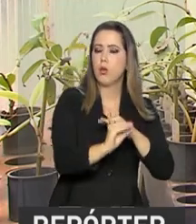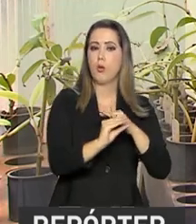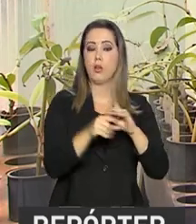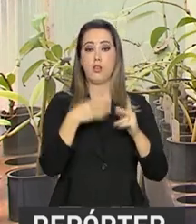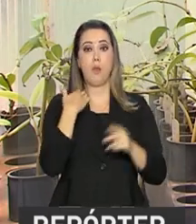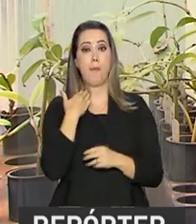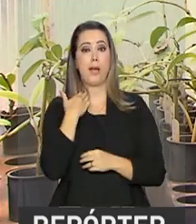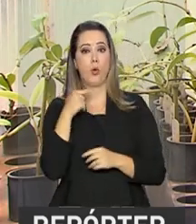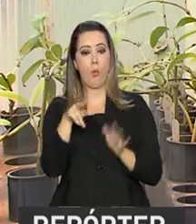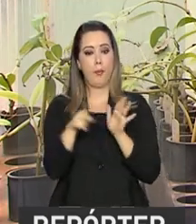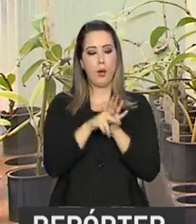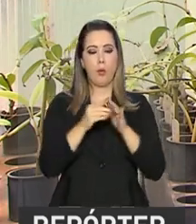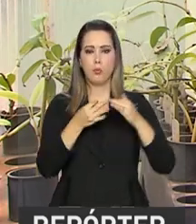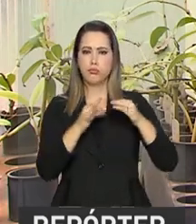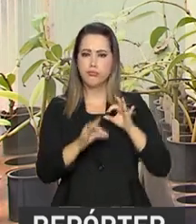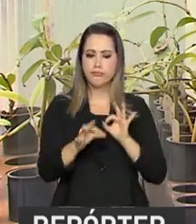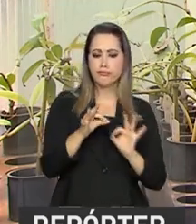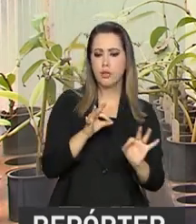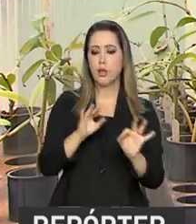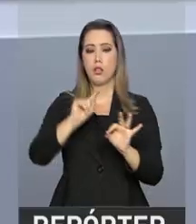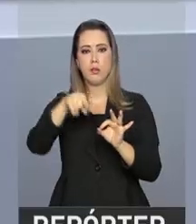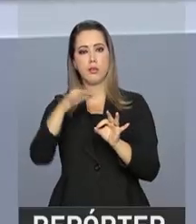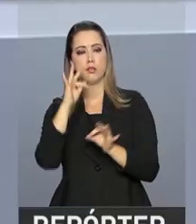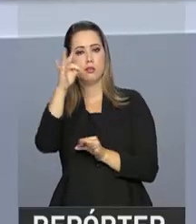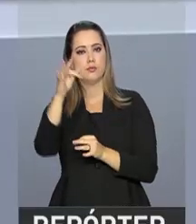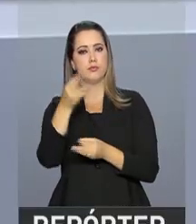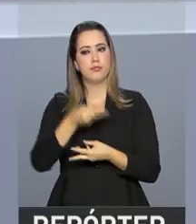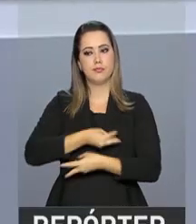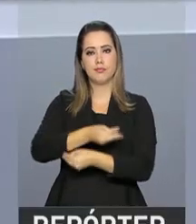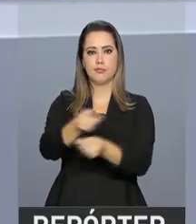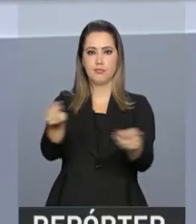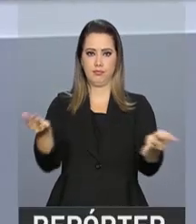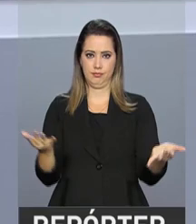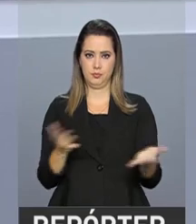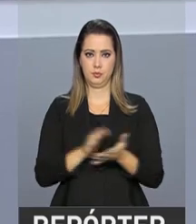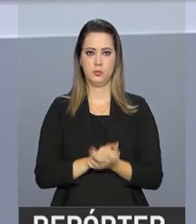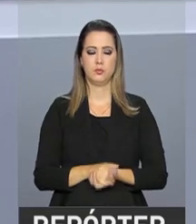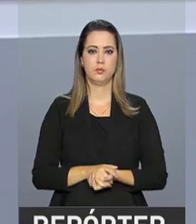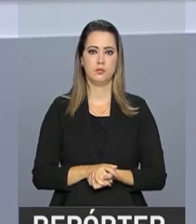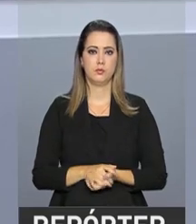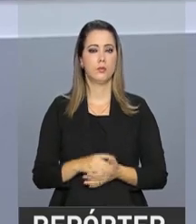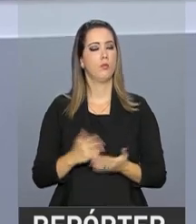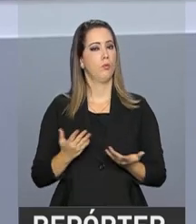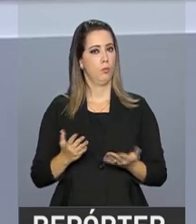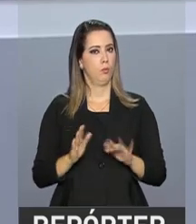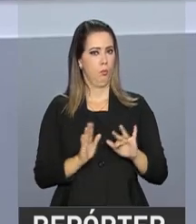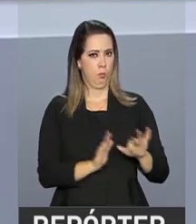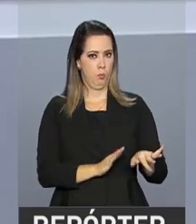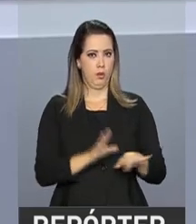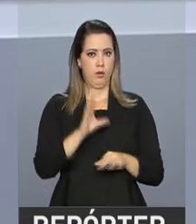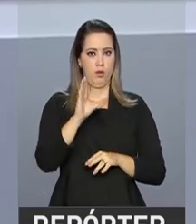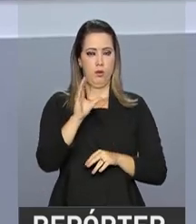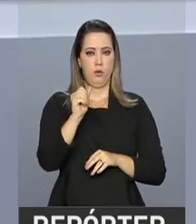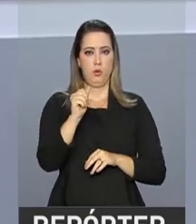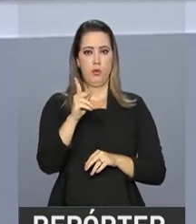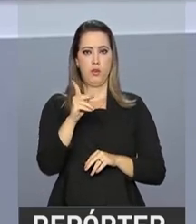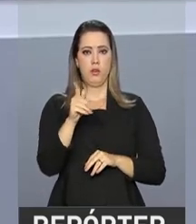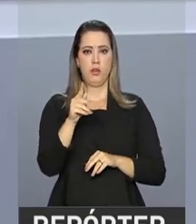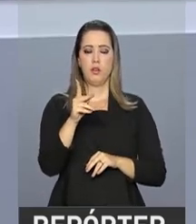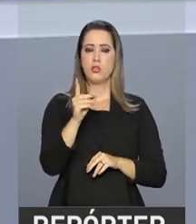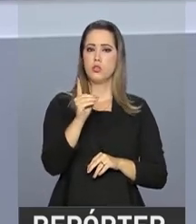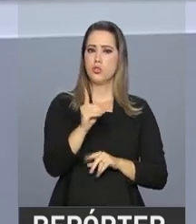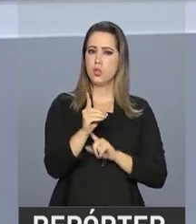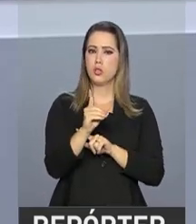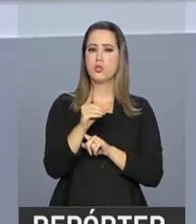banco e alguma parte poderá ser devolvida o cadastro geral de empregados e desempregados o caged de